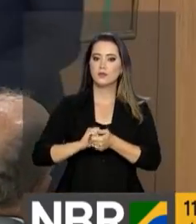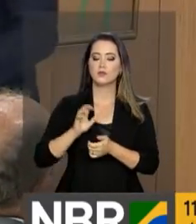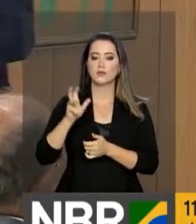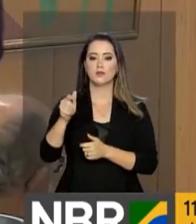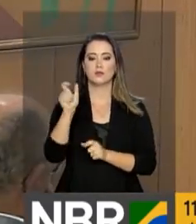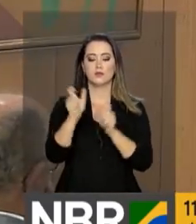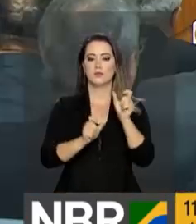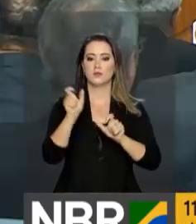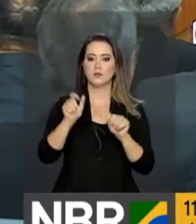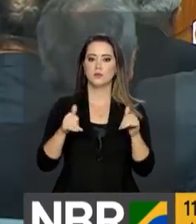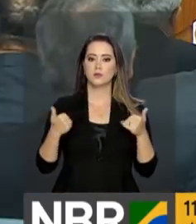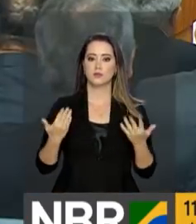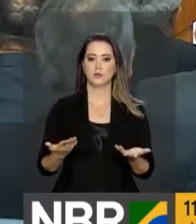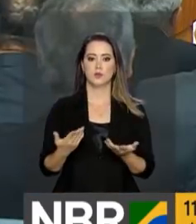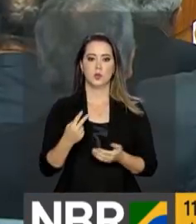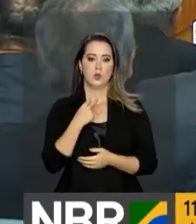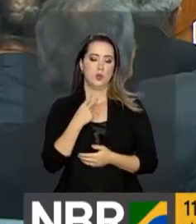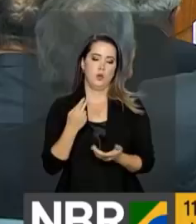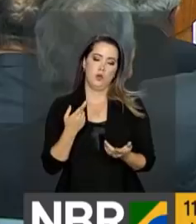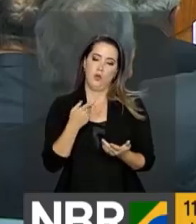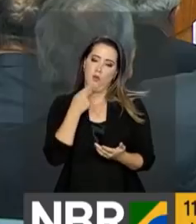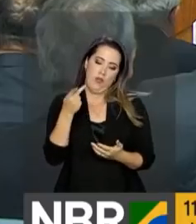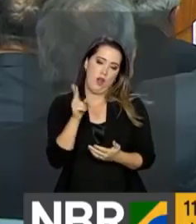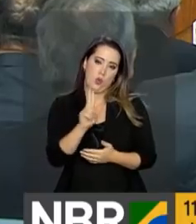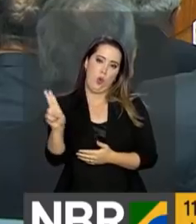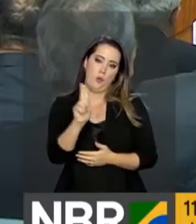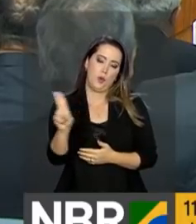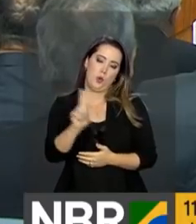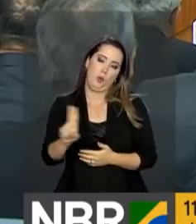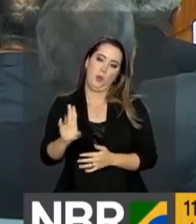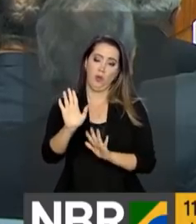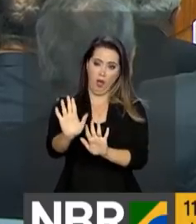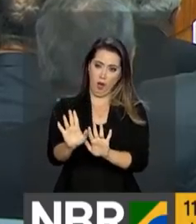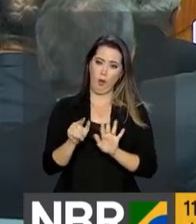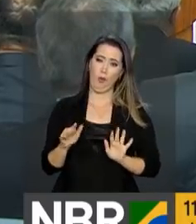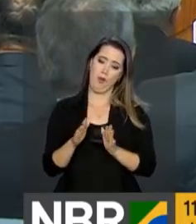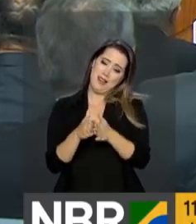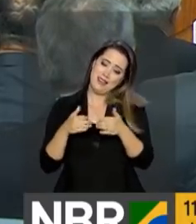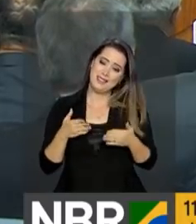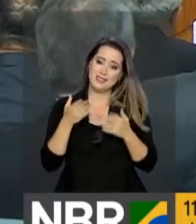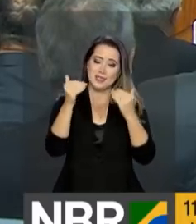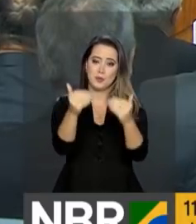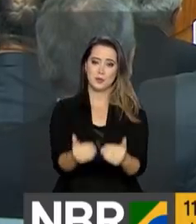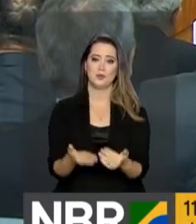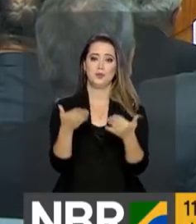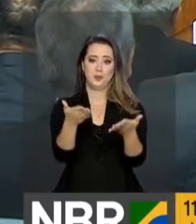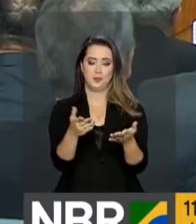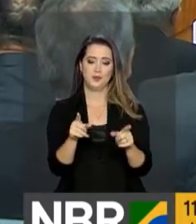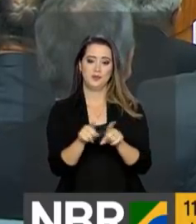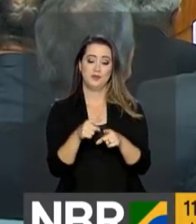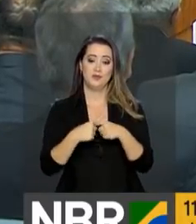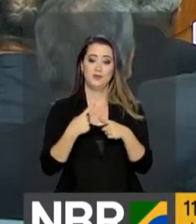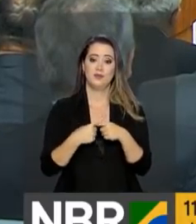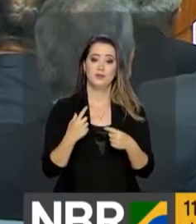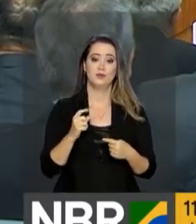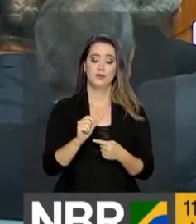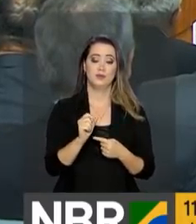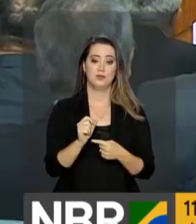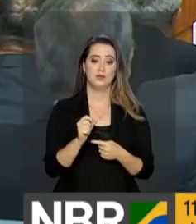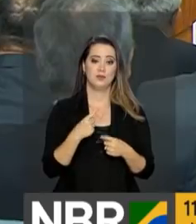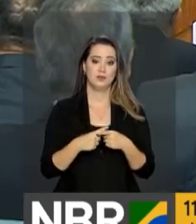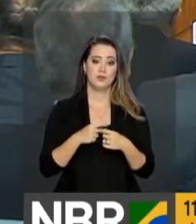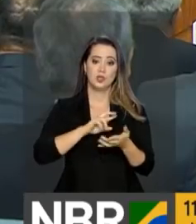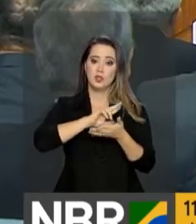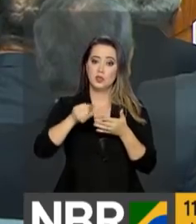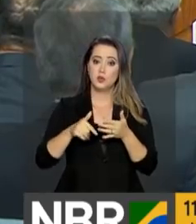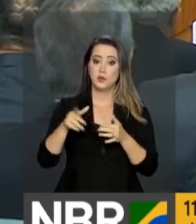né não vou mencionar um por um é com licença dos que estão à frente porque é a